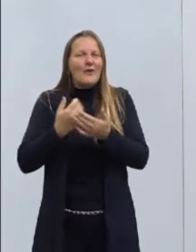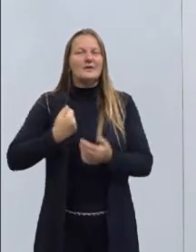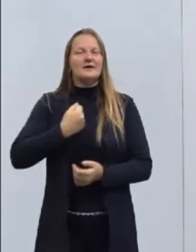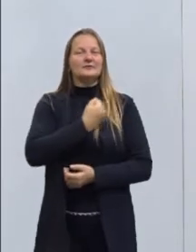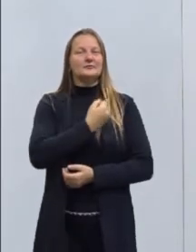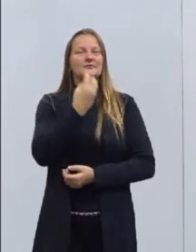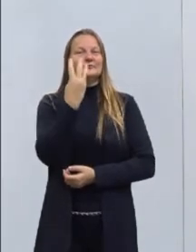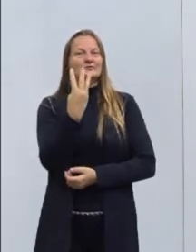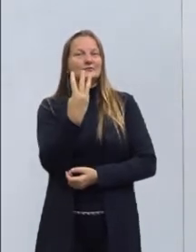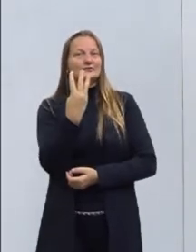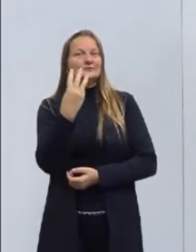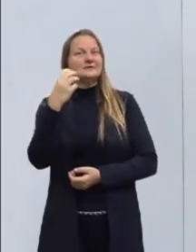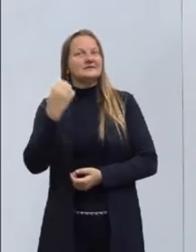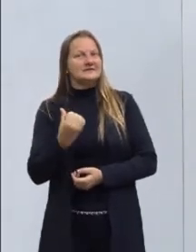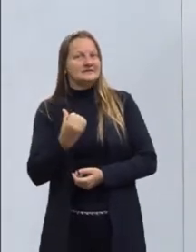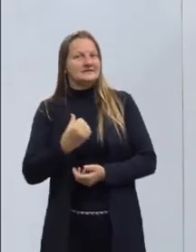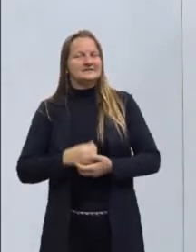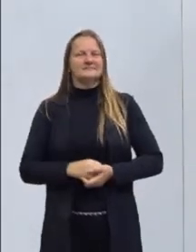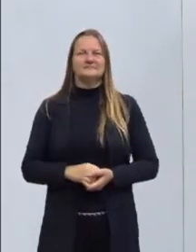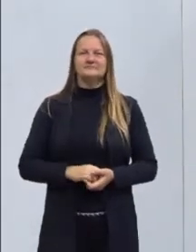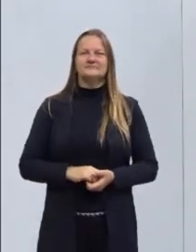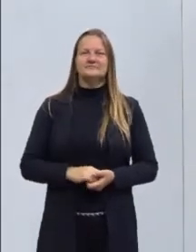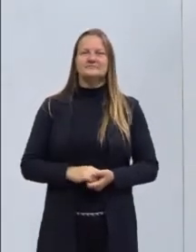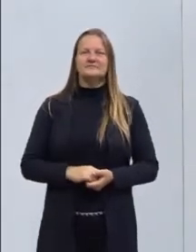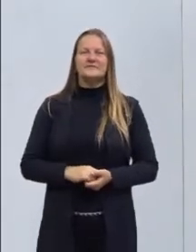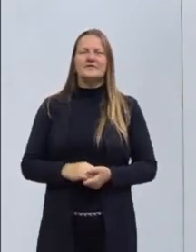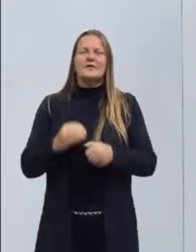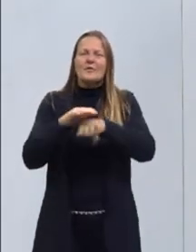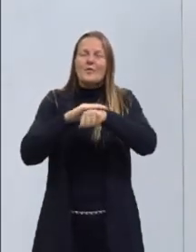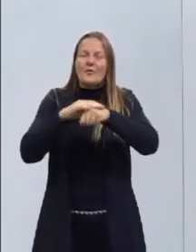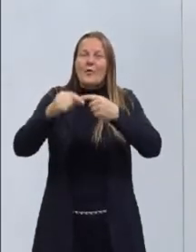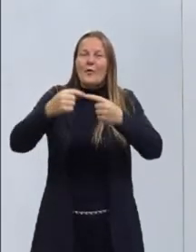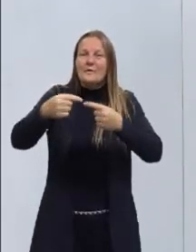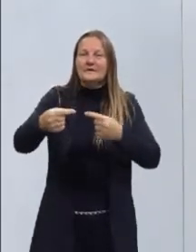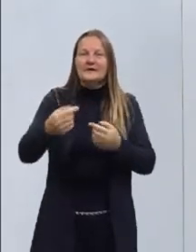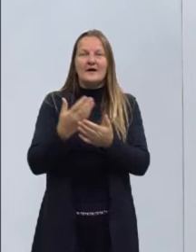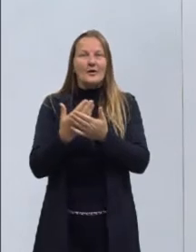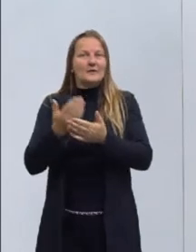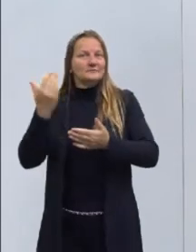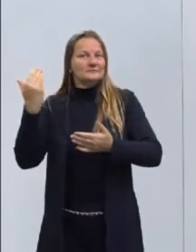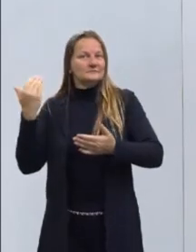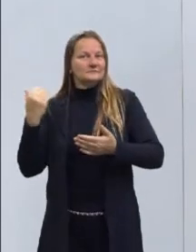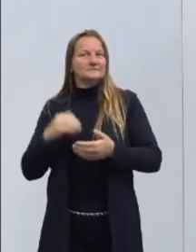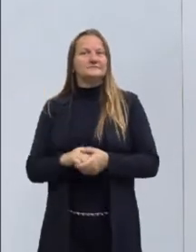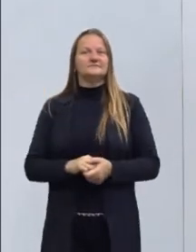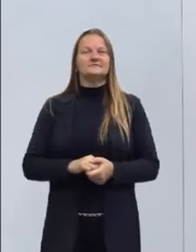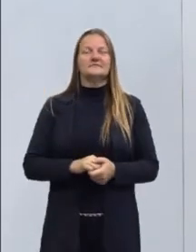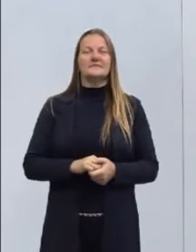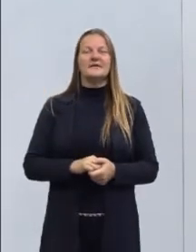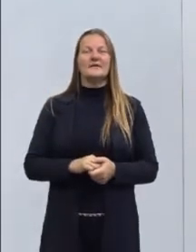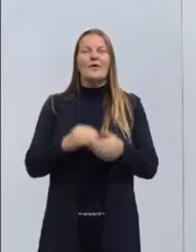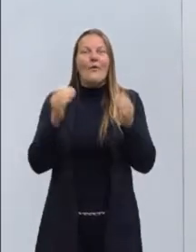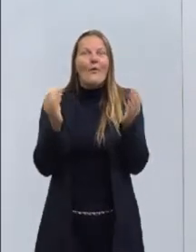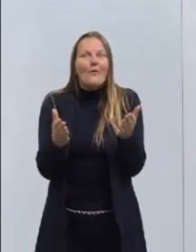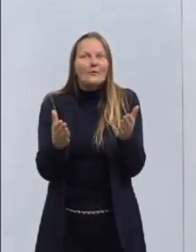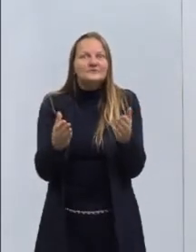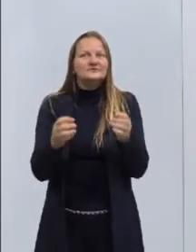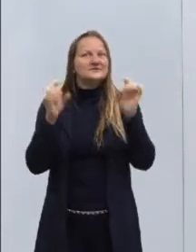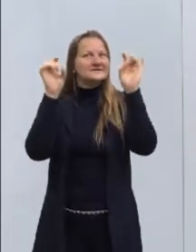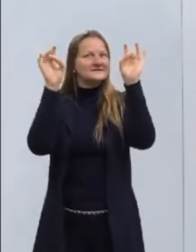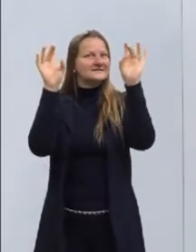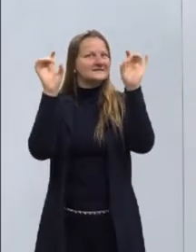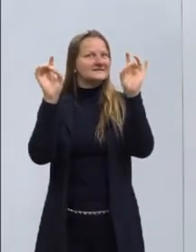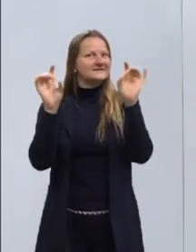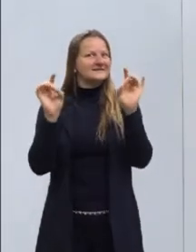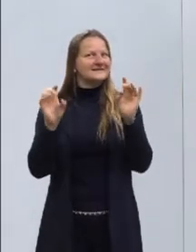número 36 tá como eu comentei na aula passada na aula 35 Essa era uma aula muito especial